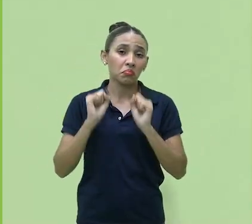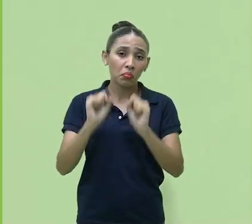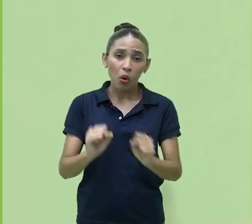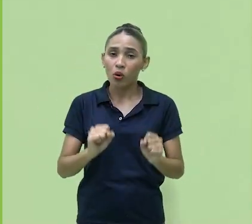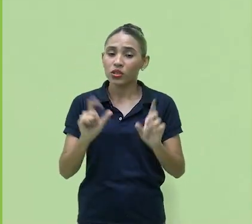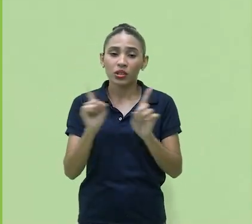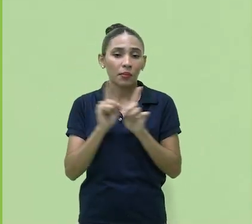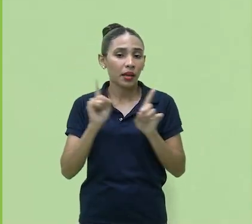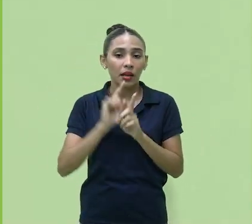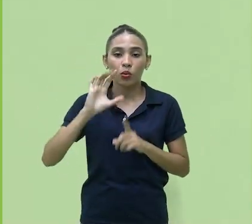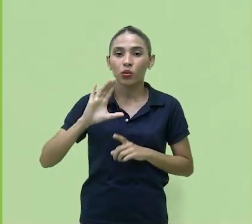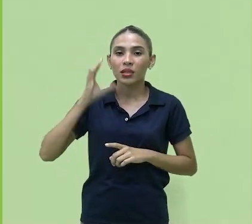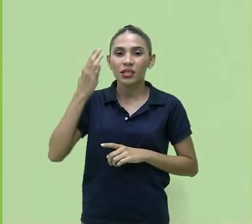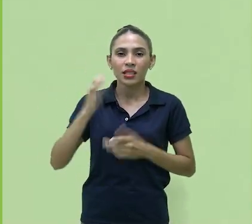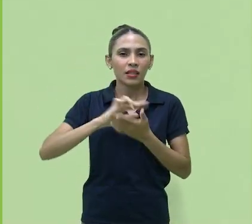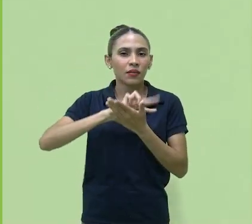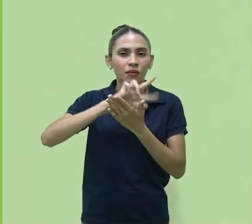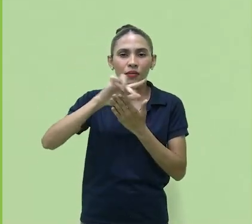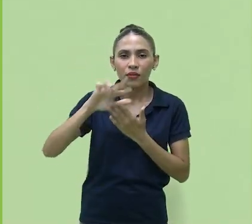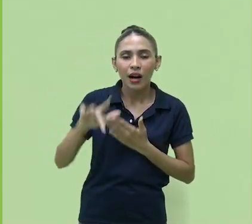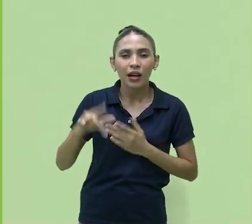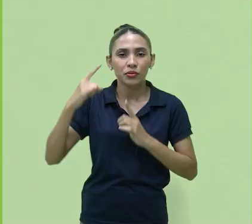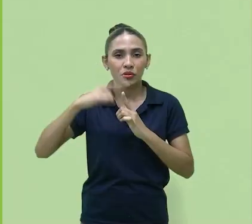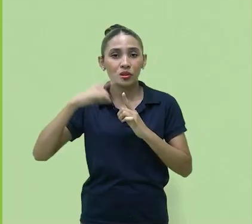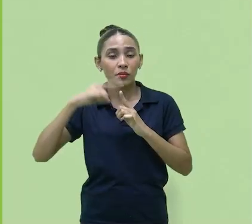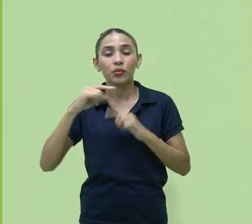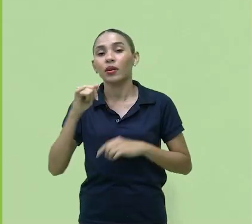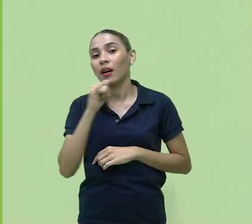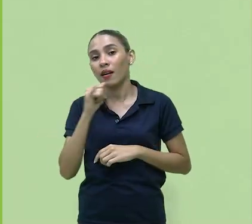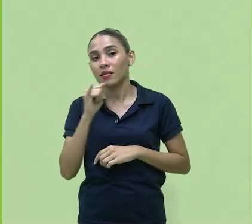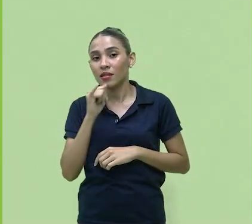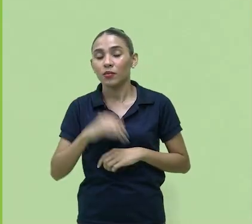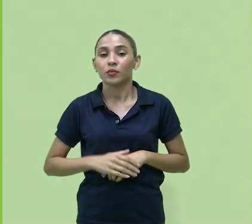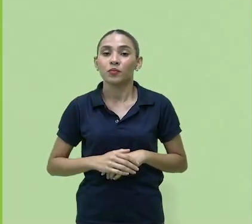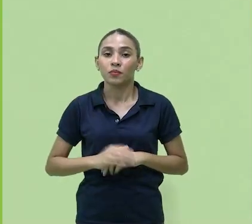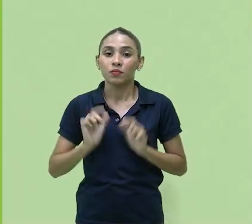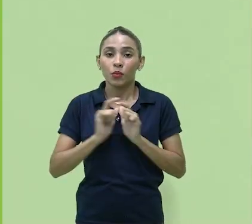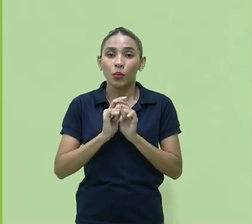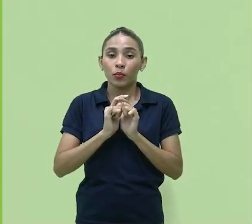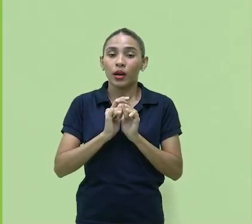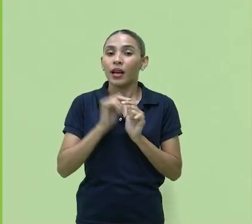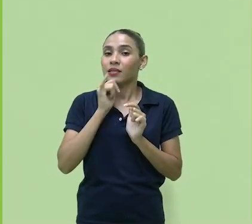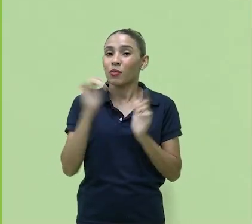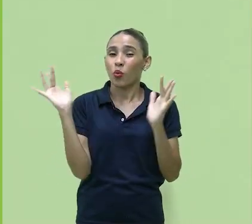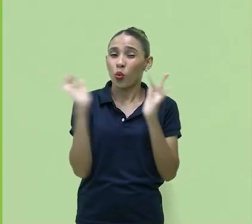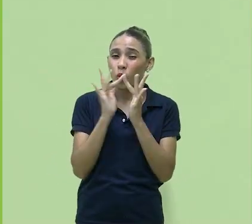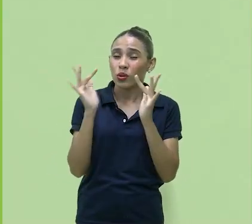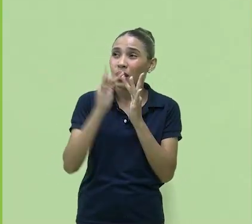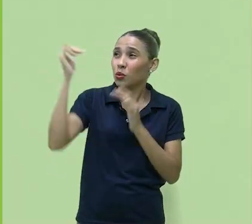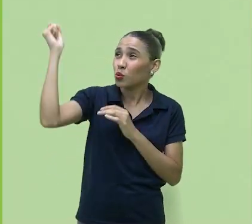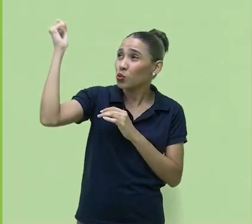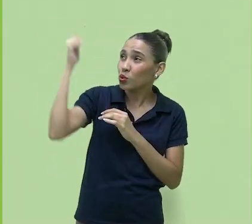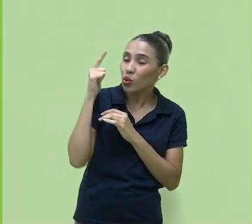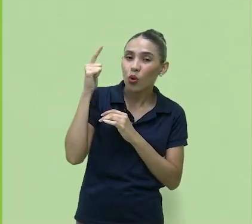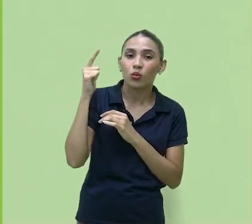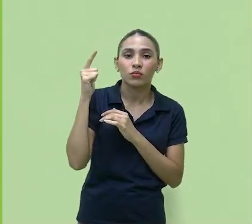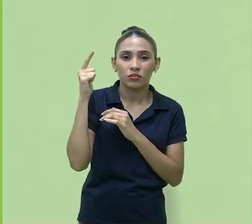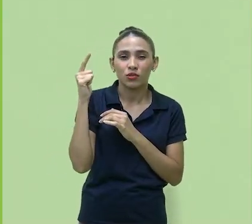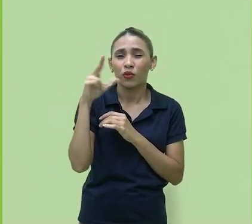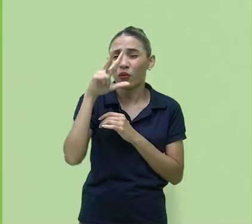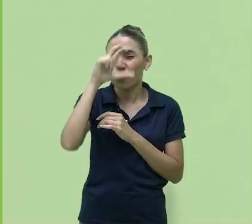pode surgir devido a outras razões, como, por exemplo, o excesso de exposição ao sol. Já tem aí